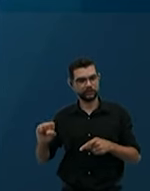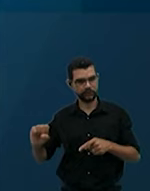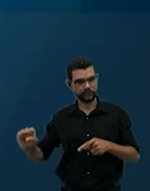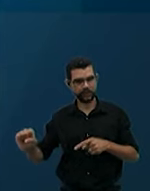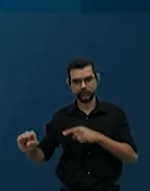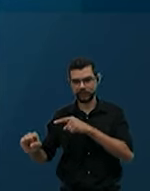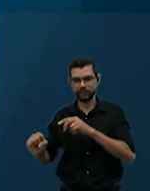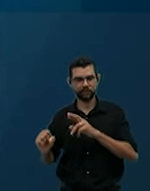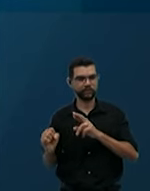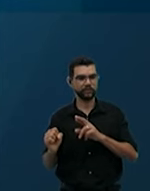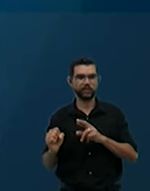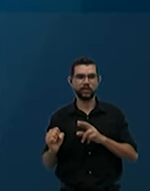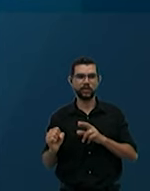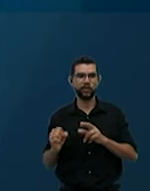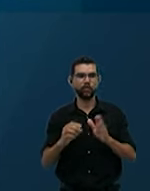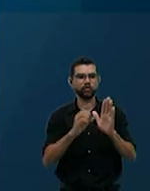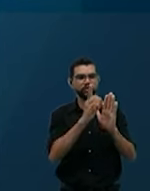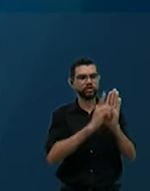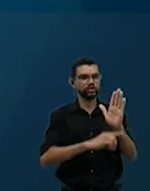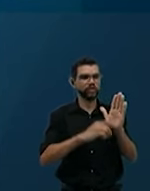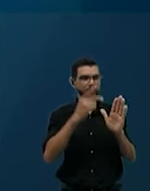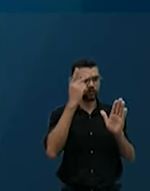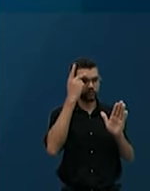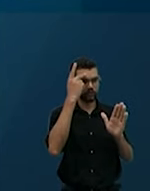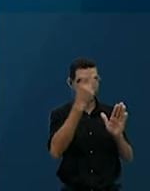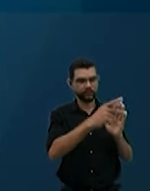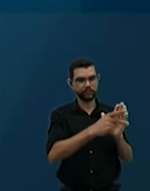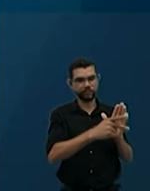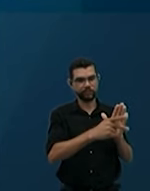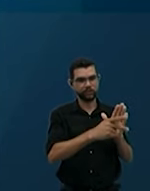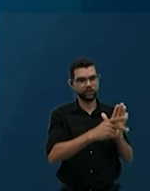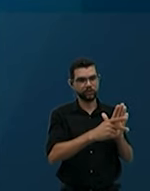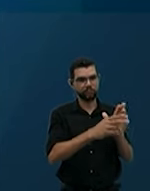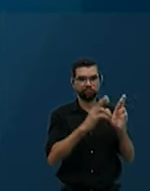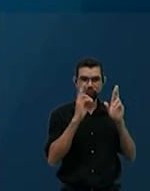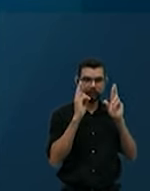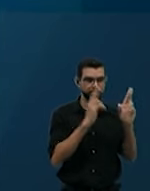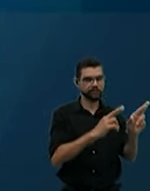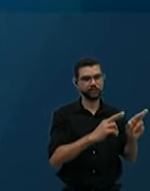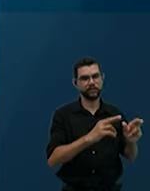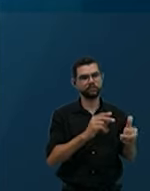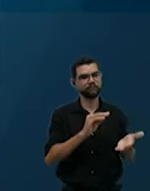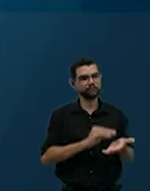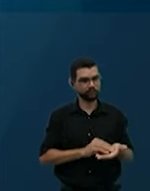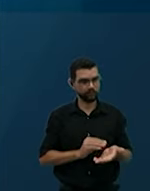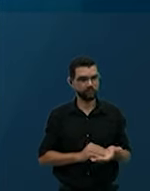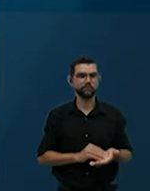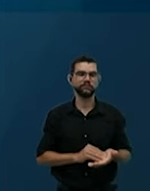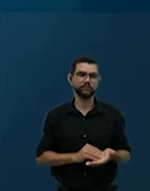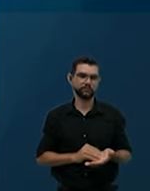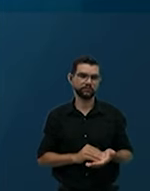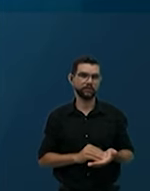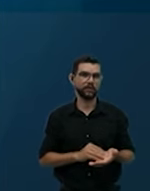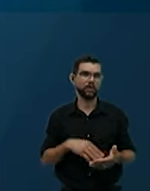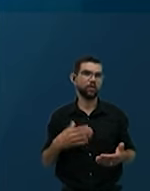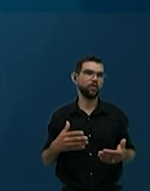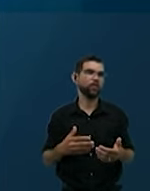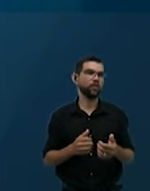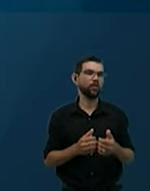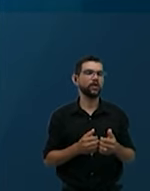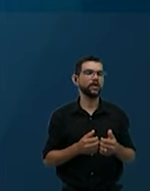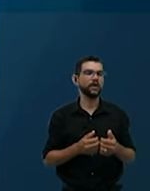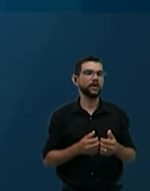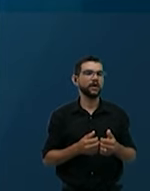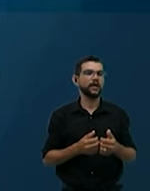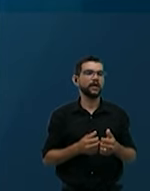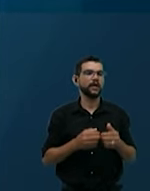para excepcionar e validar, manter a vigência e não afastar, portanto, a Lei 9784, que